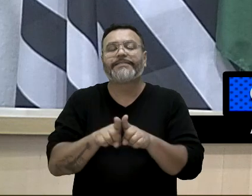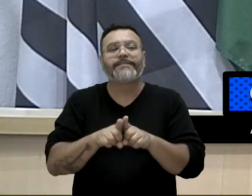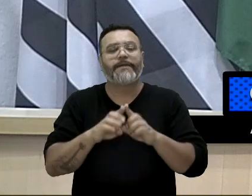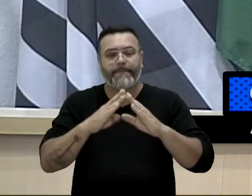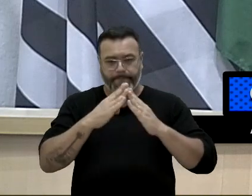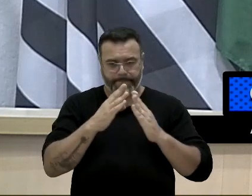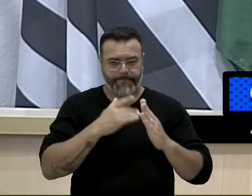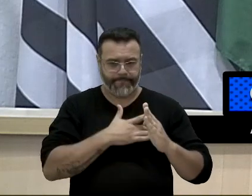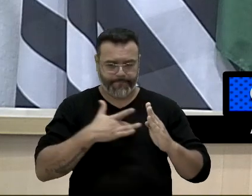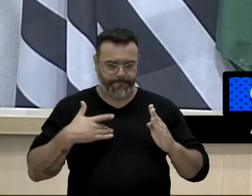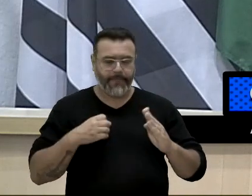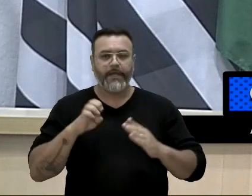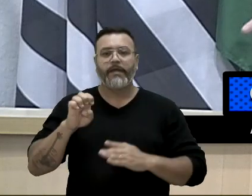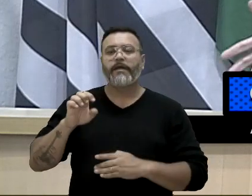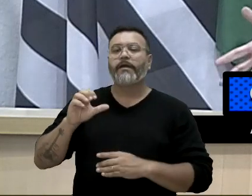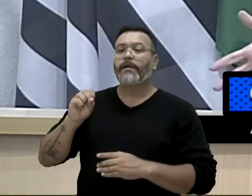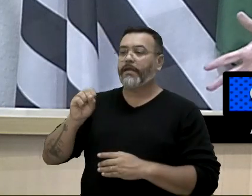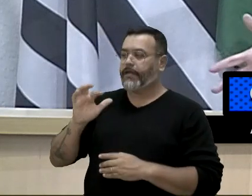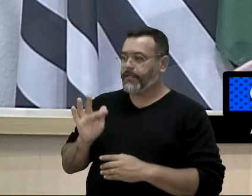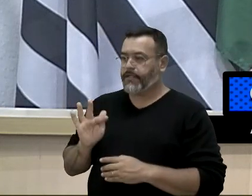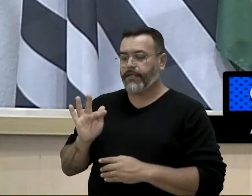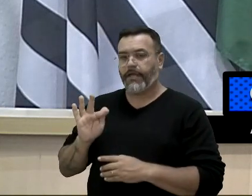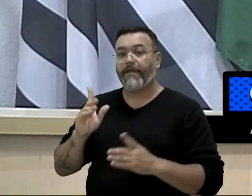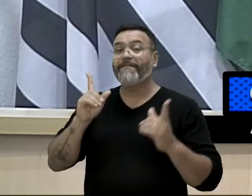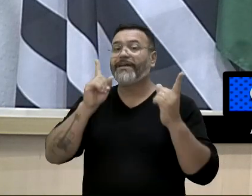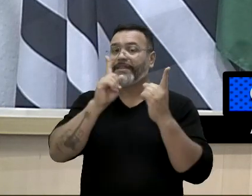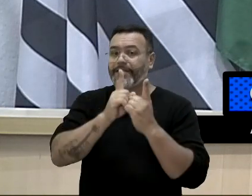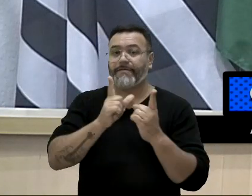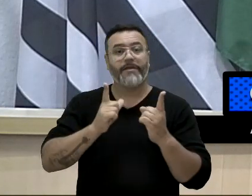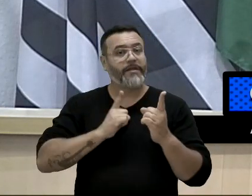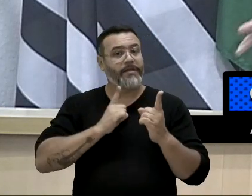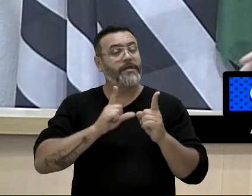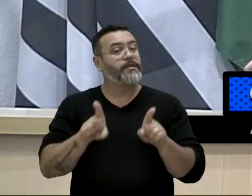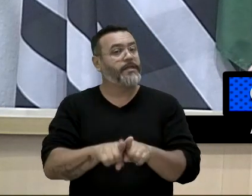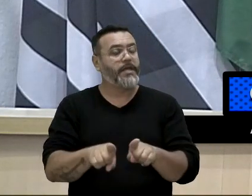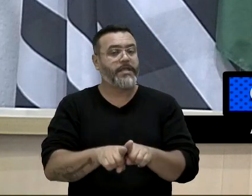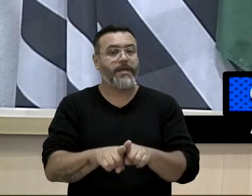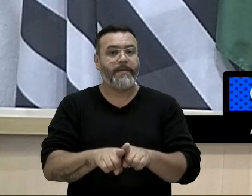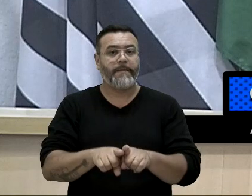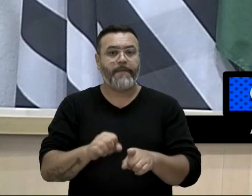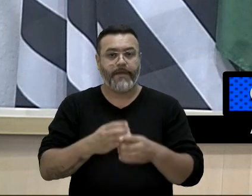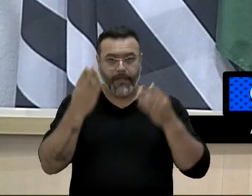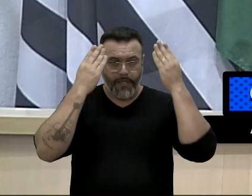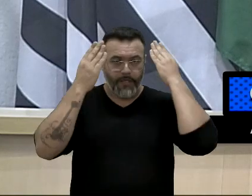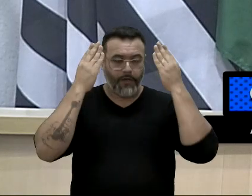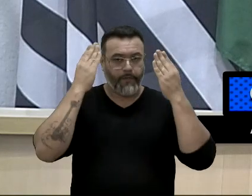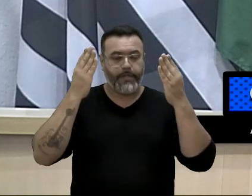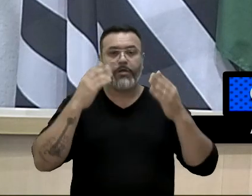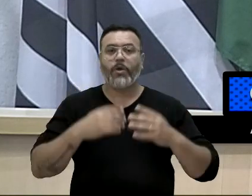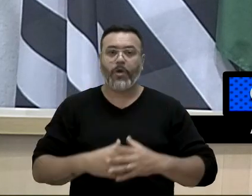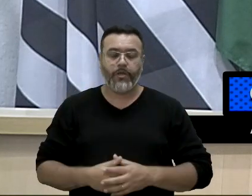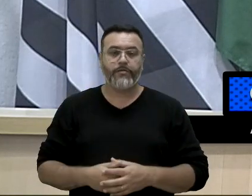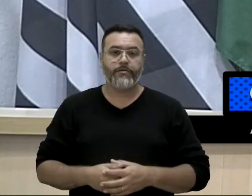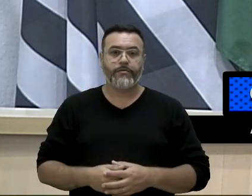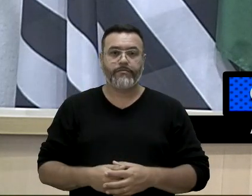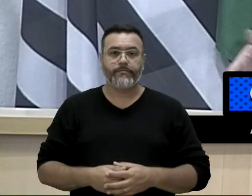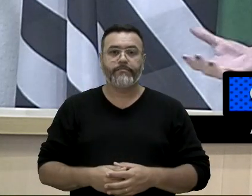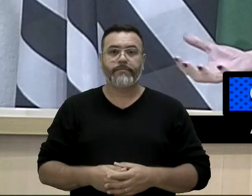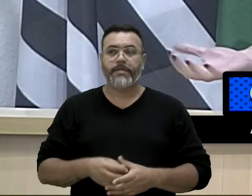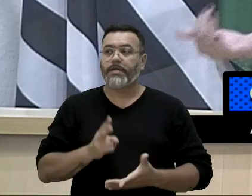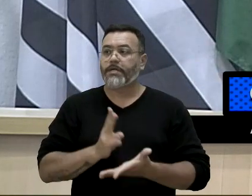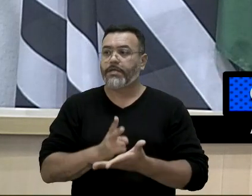várias ESFs e tudo que também tem atendimento, né, com psicólogas. E sempre